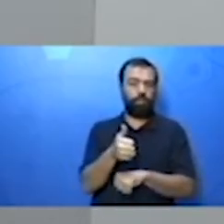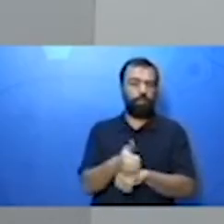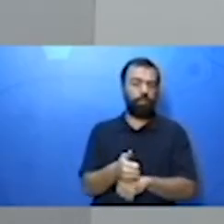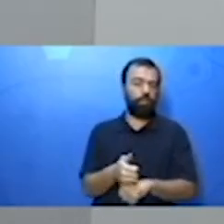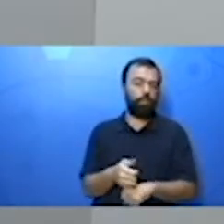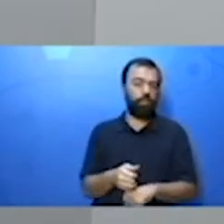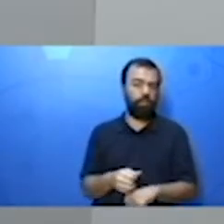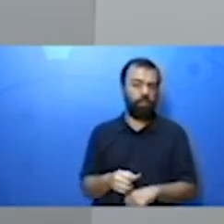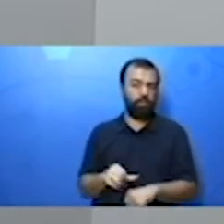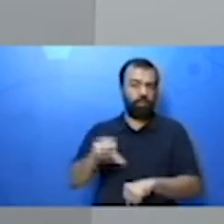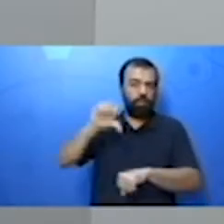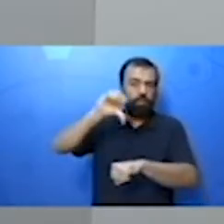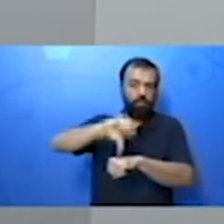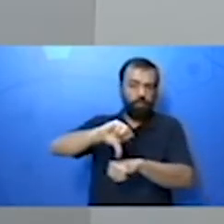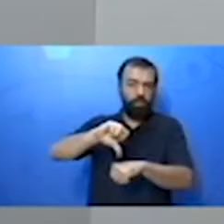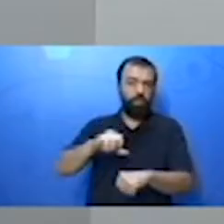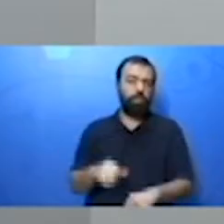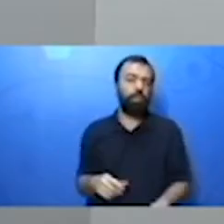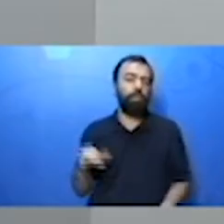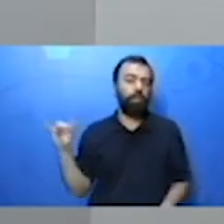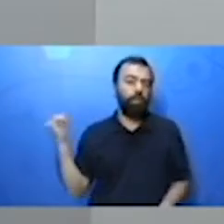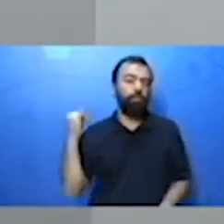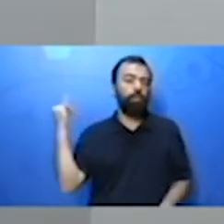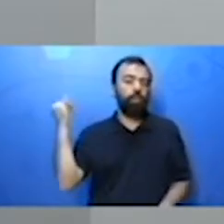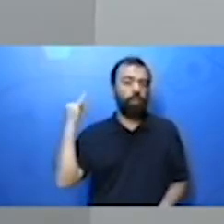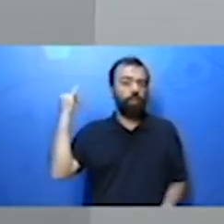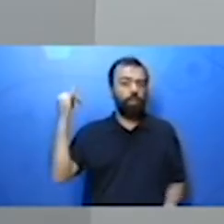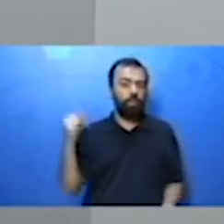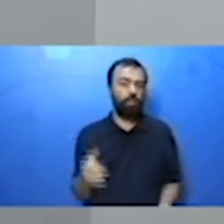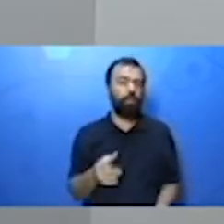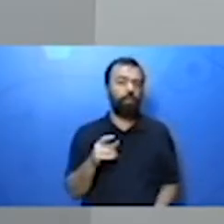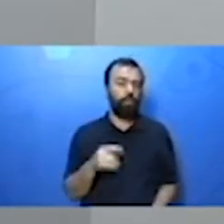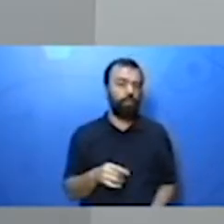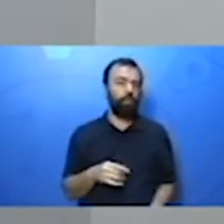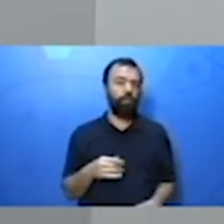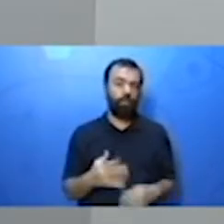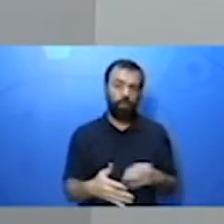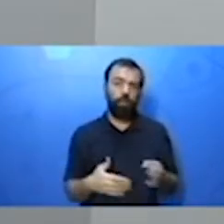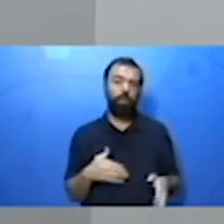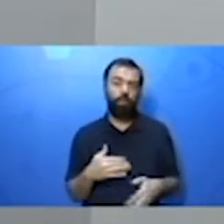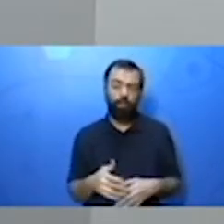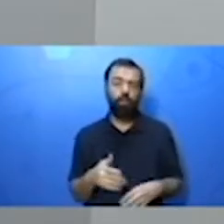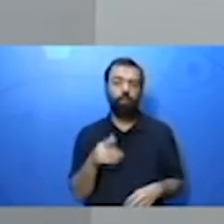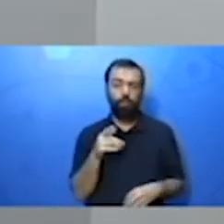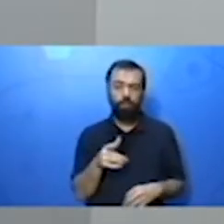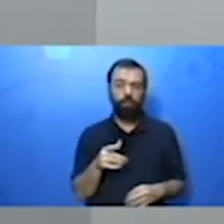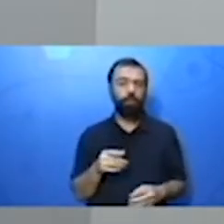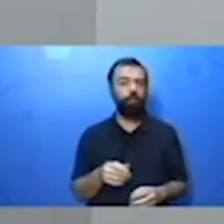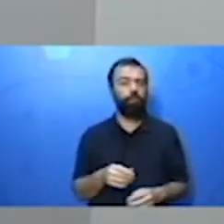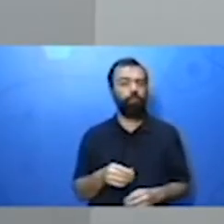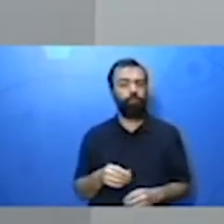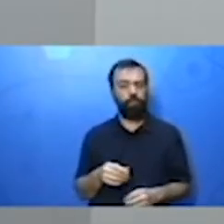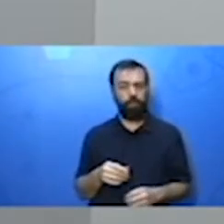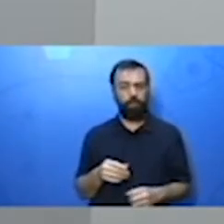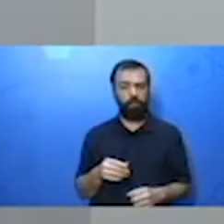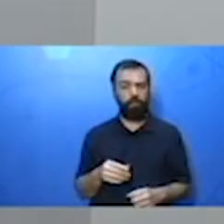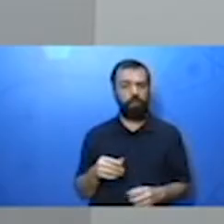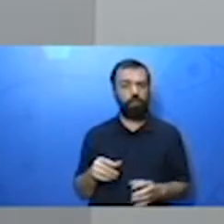vou procurar um médico. Porque talvez a hora que você for procurar um médico, já é tarde demais.